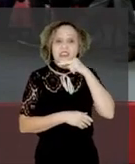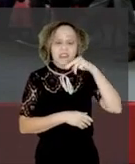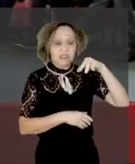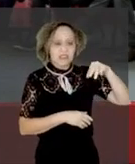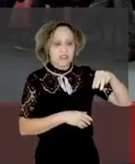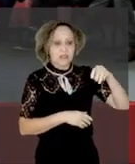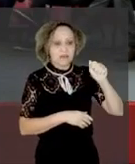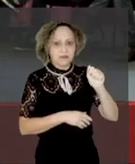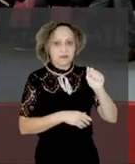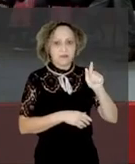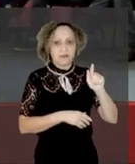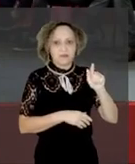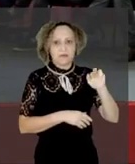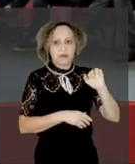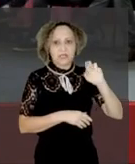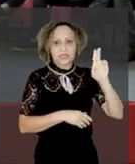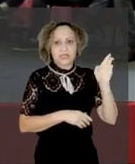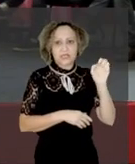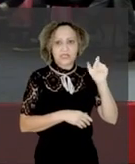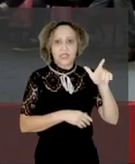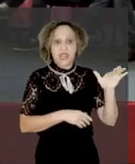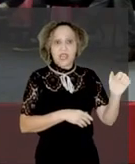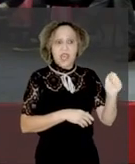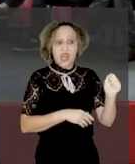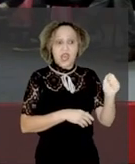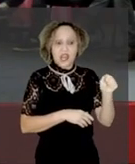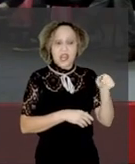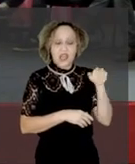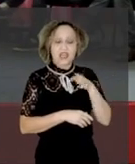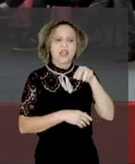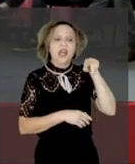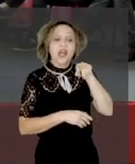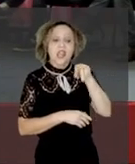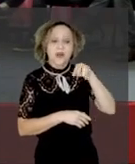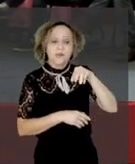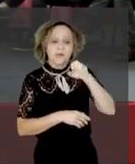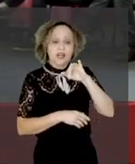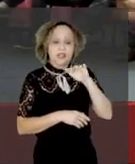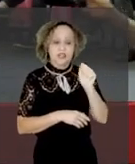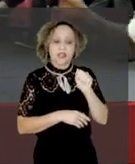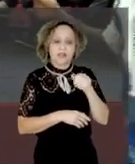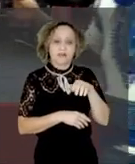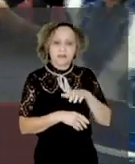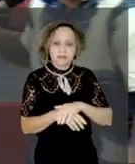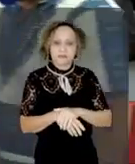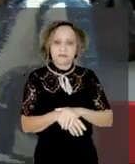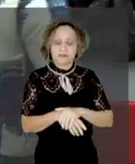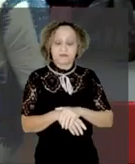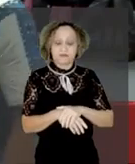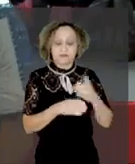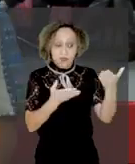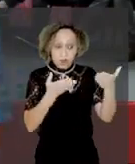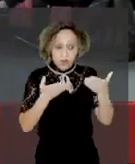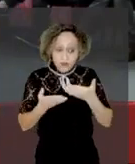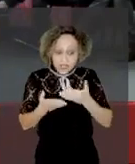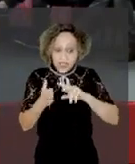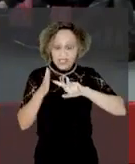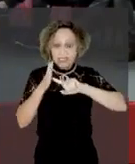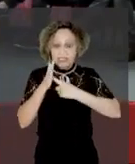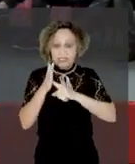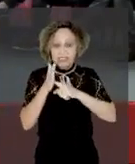Presidente Lula teve há pouco tempo em Salvador, não sei se ele lembra, também numa terreira,